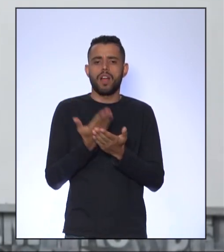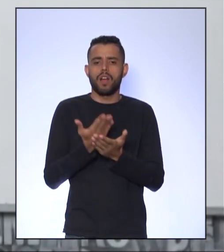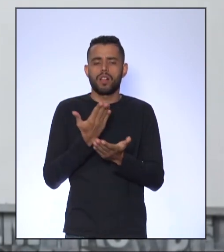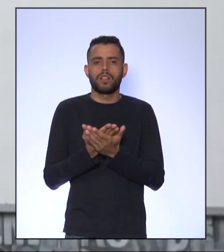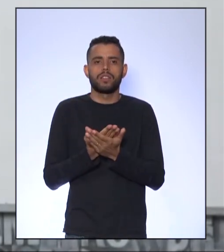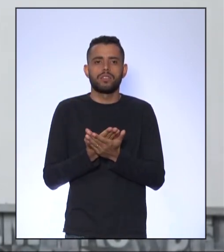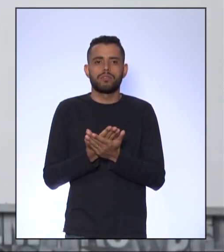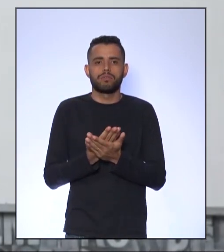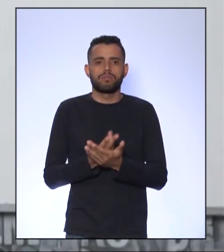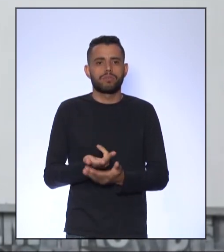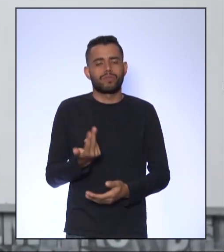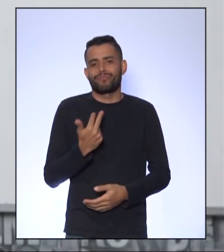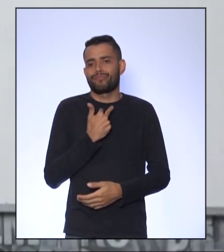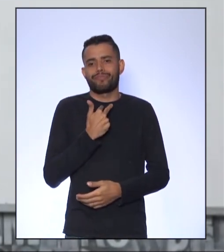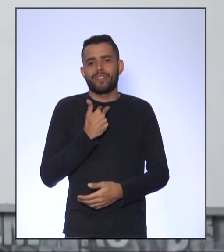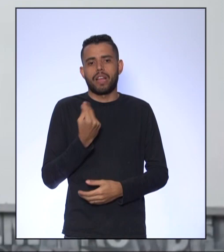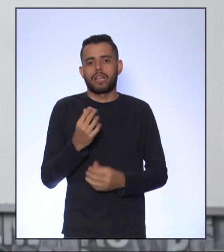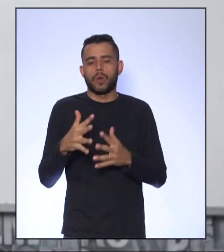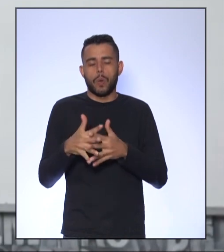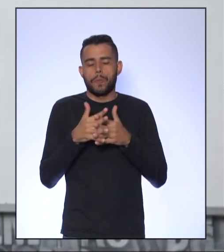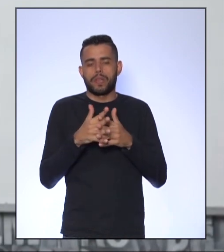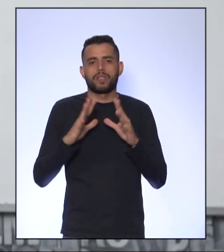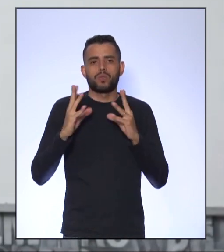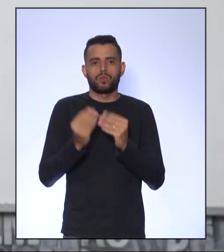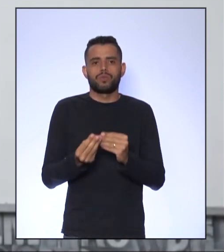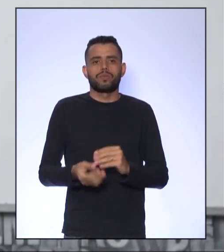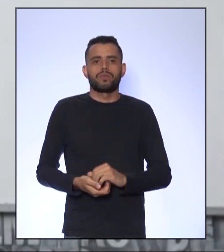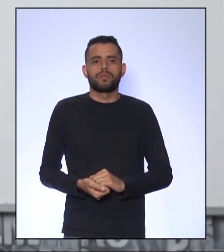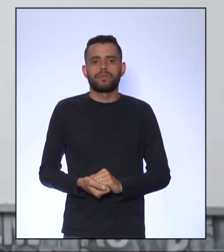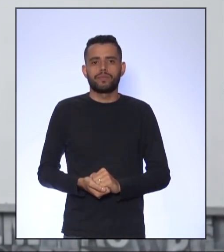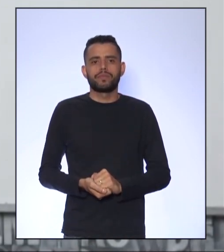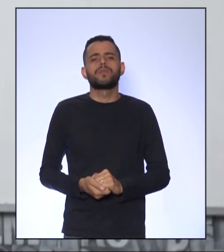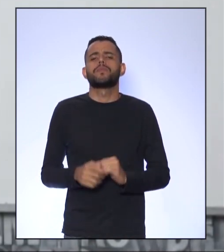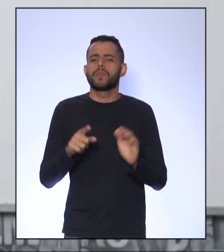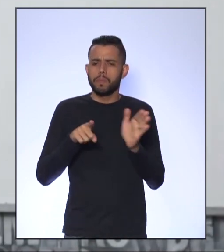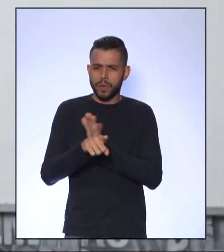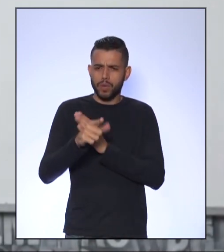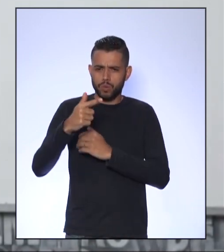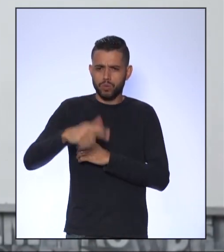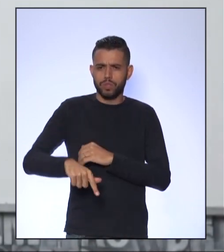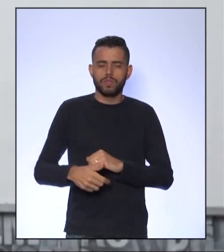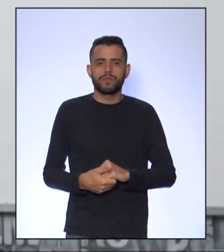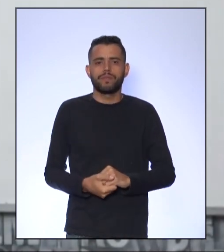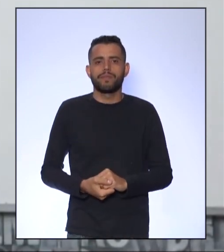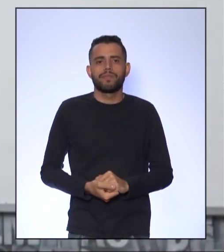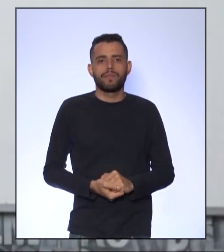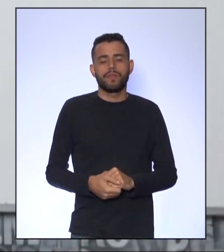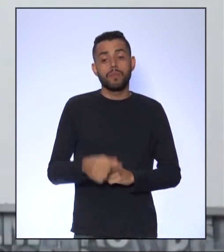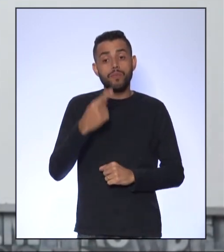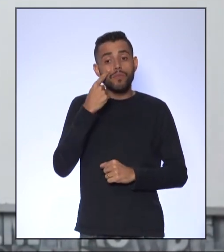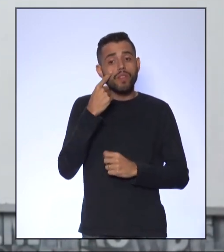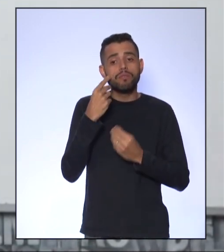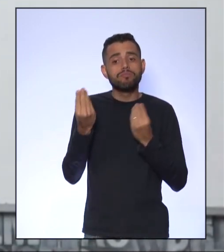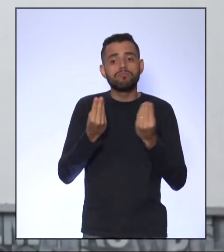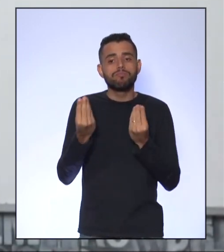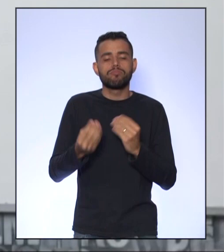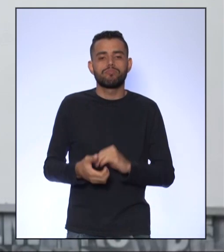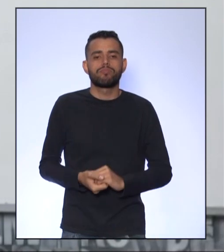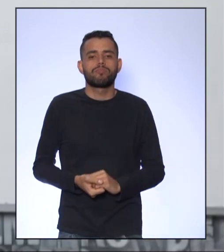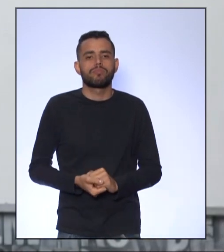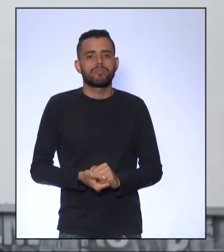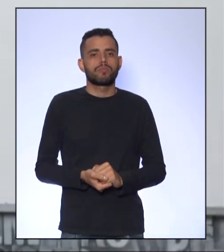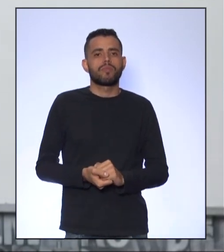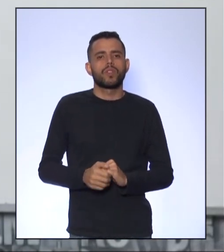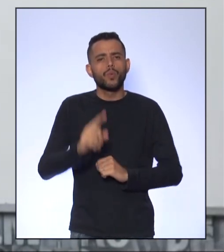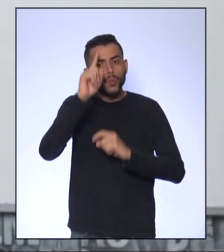porque senão complica tudo. Tem mais uma pergunta vindo aí? Vamos ver o que vem para a gente. Tá?